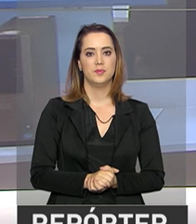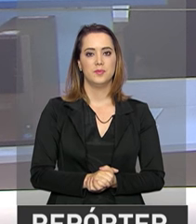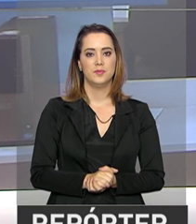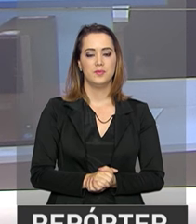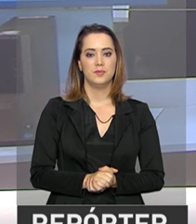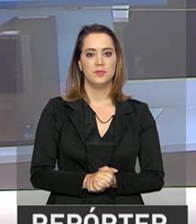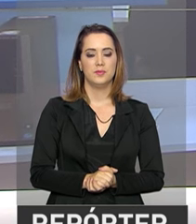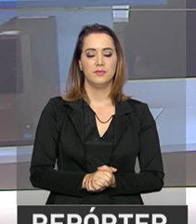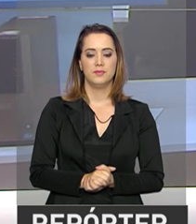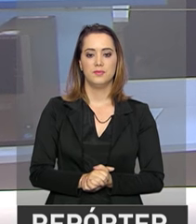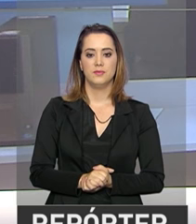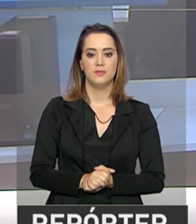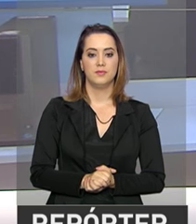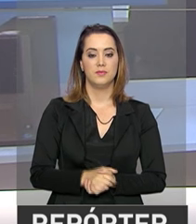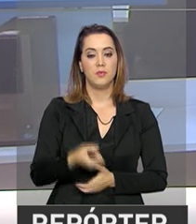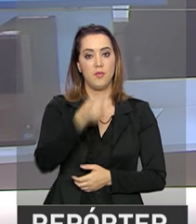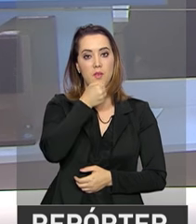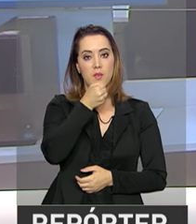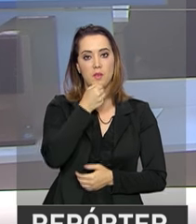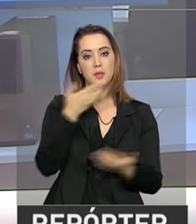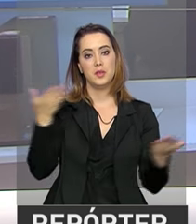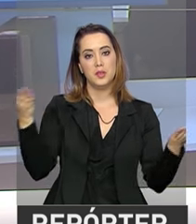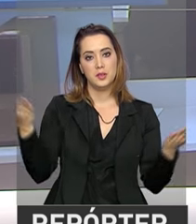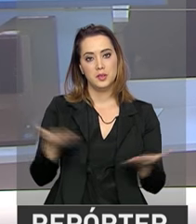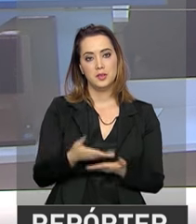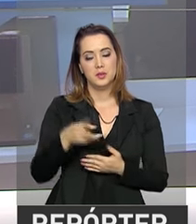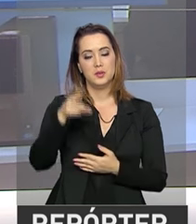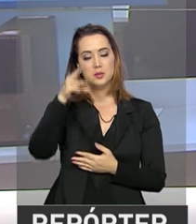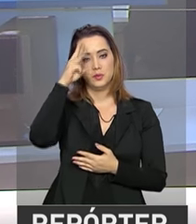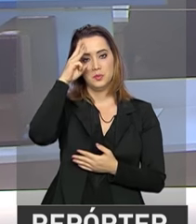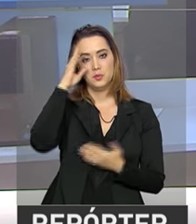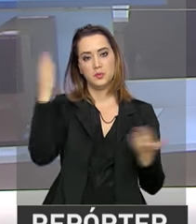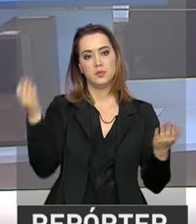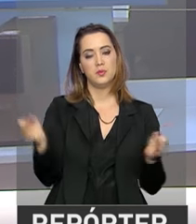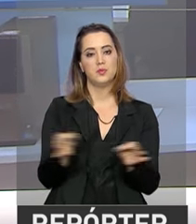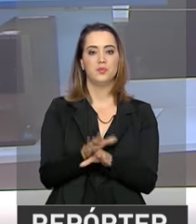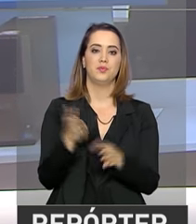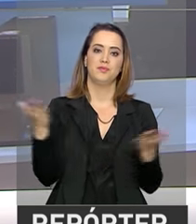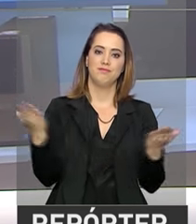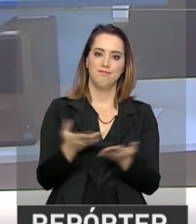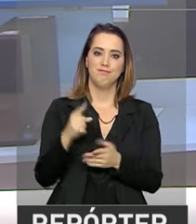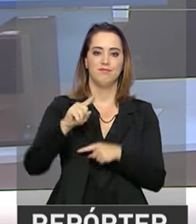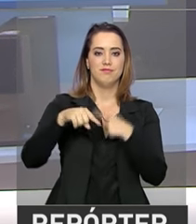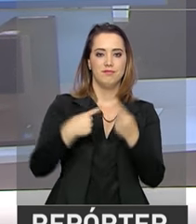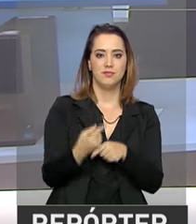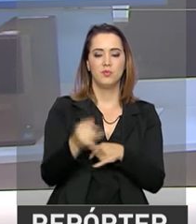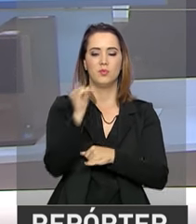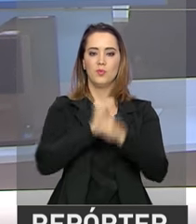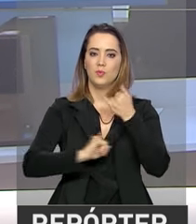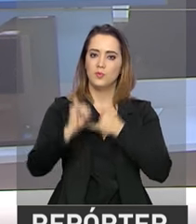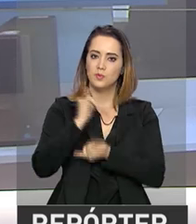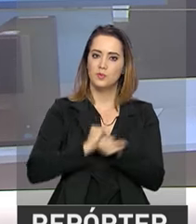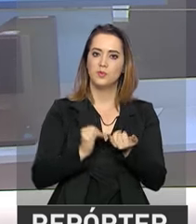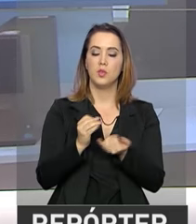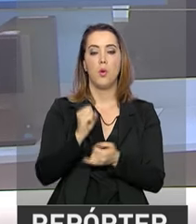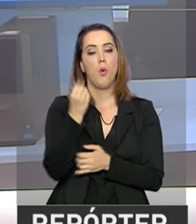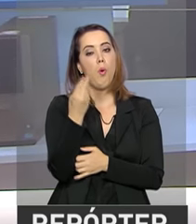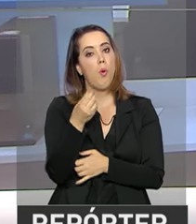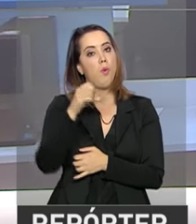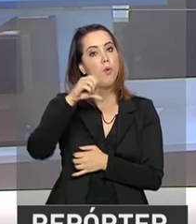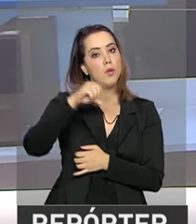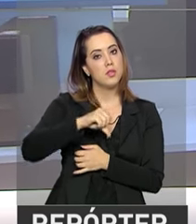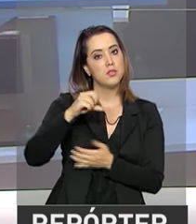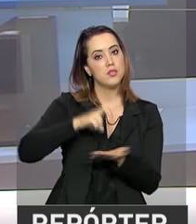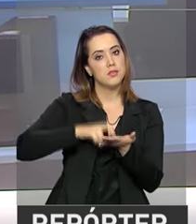Brasil e o repórter NBR desta terça-feira termina aqui voltamos a qualquer momento com outras informações ó amanhã às